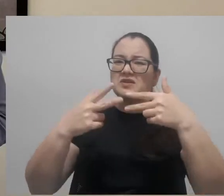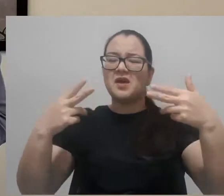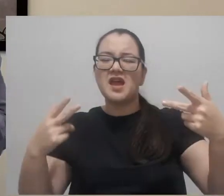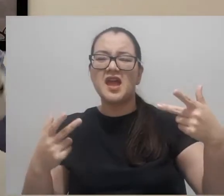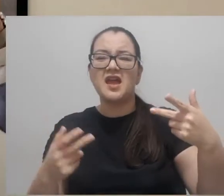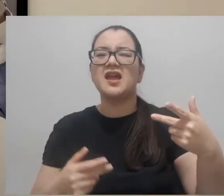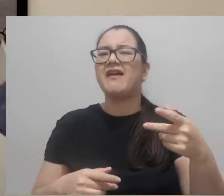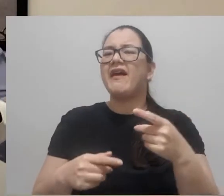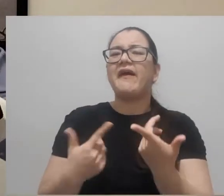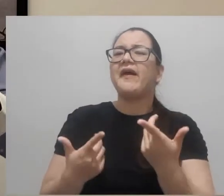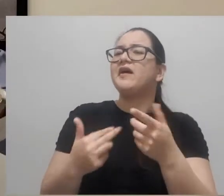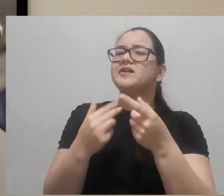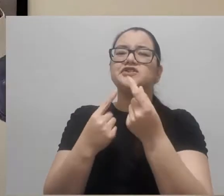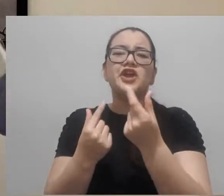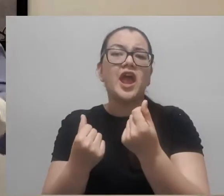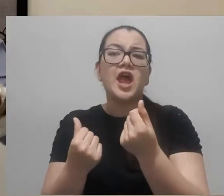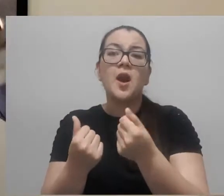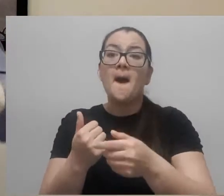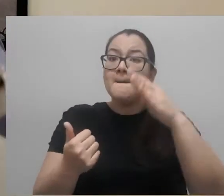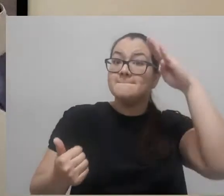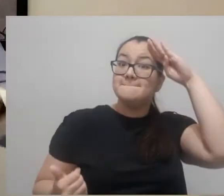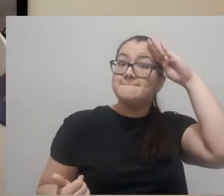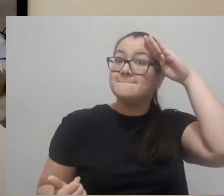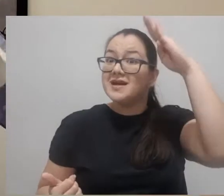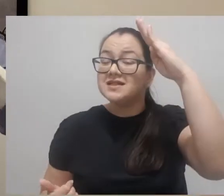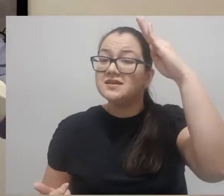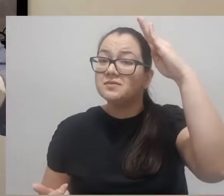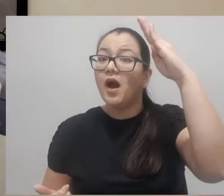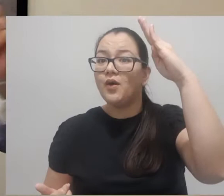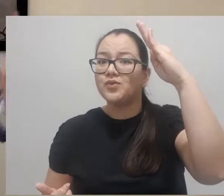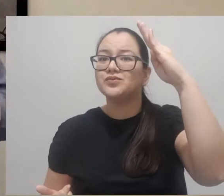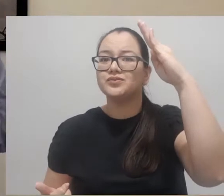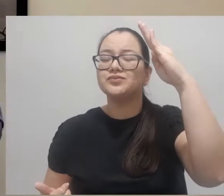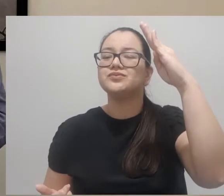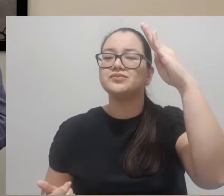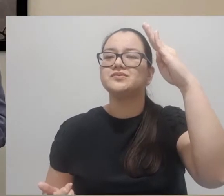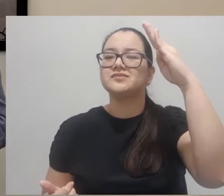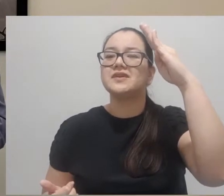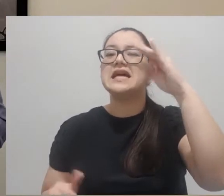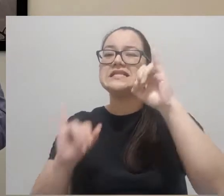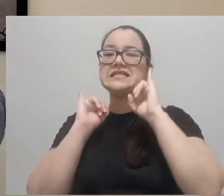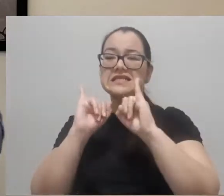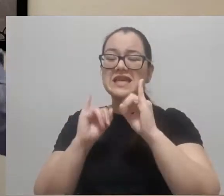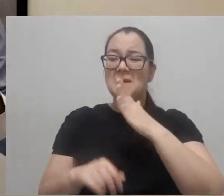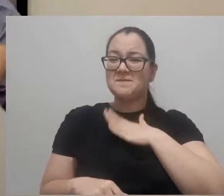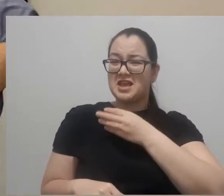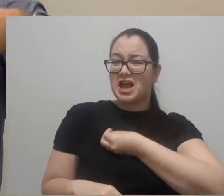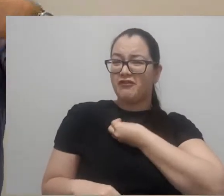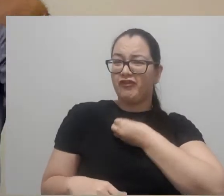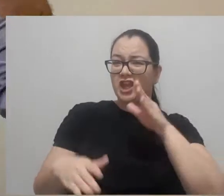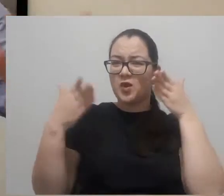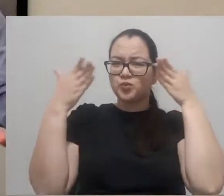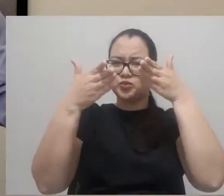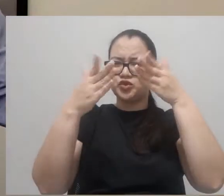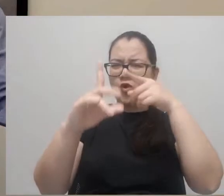é que essas posses, esses bens não podem nos possuir. Nós sim podemos